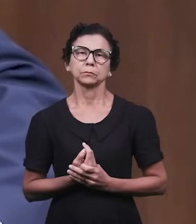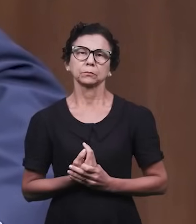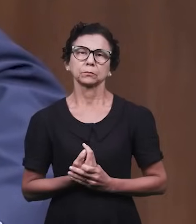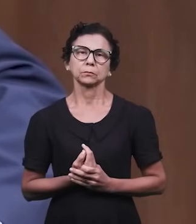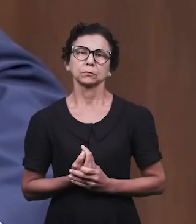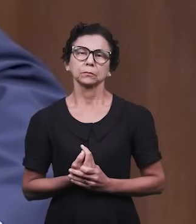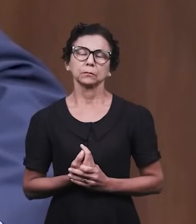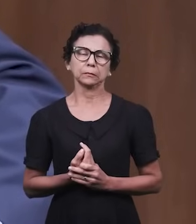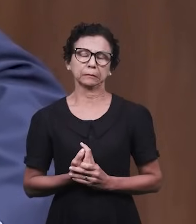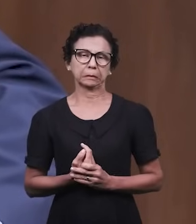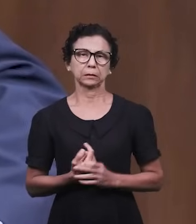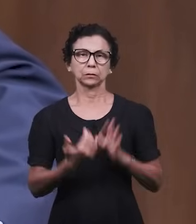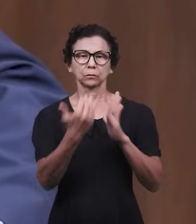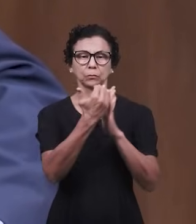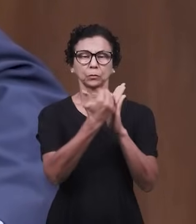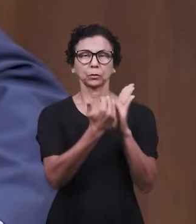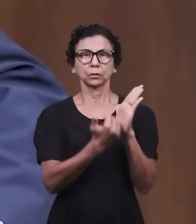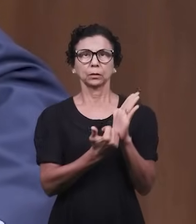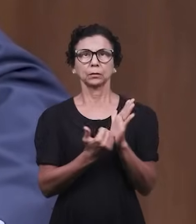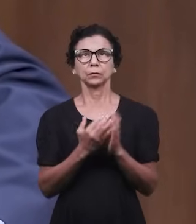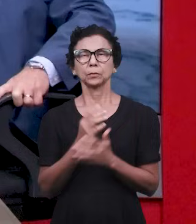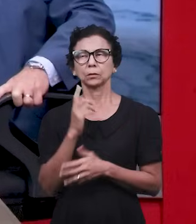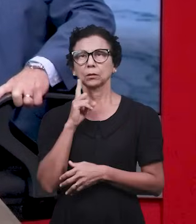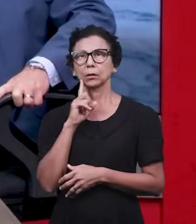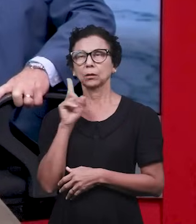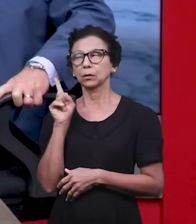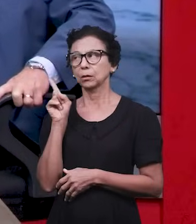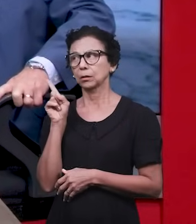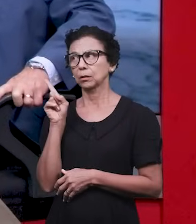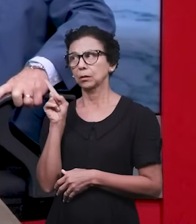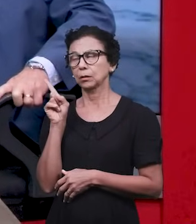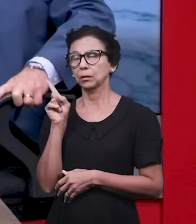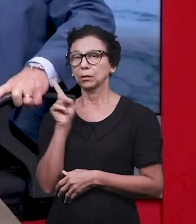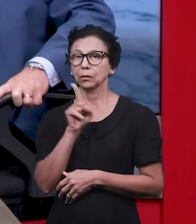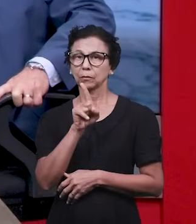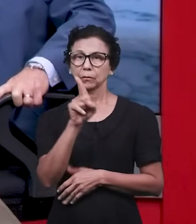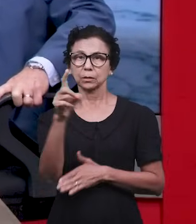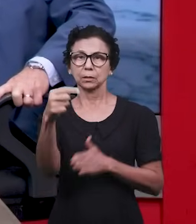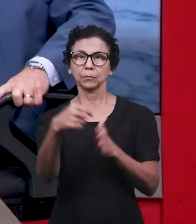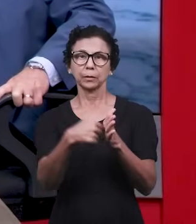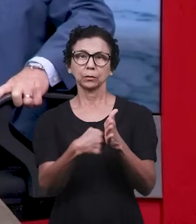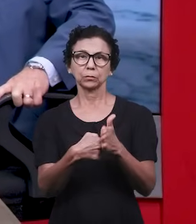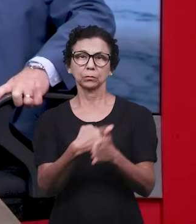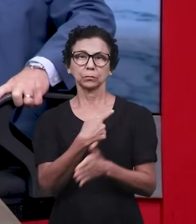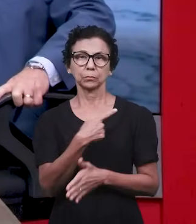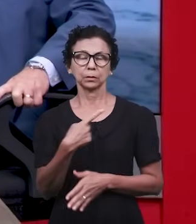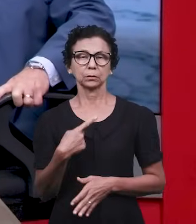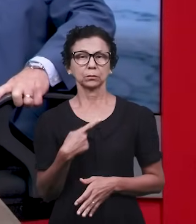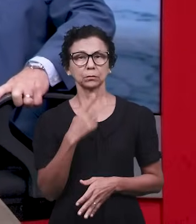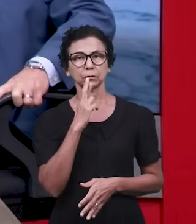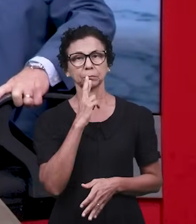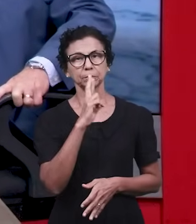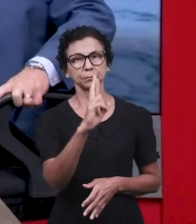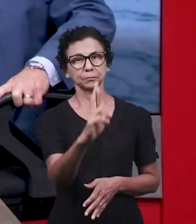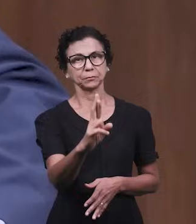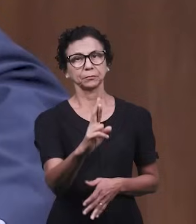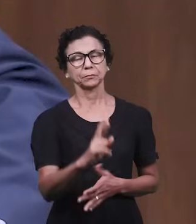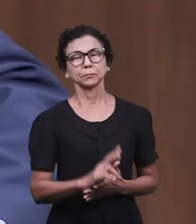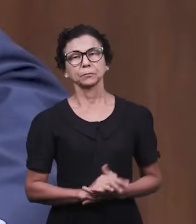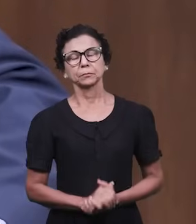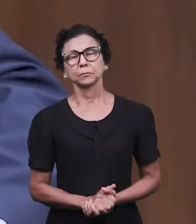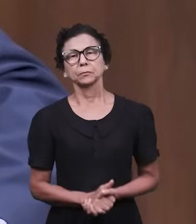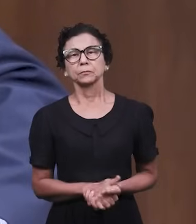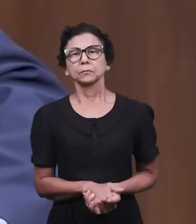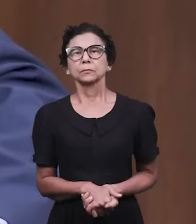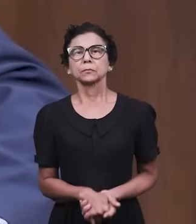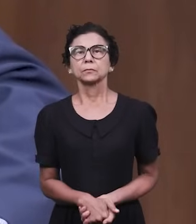o nosso programa é o que está aqui, ó. Você pergunta e o pastor responde. Então